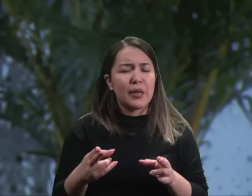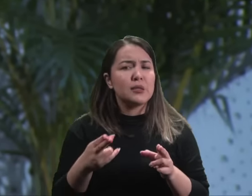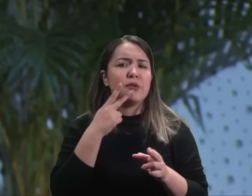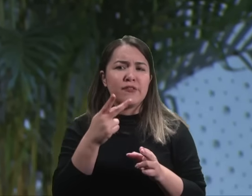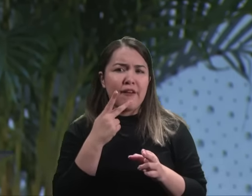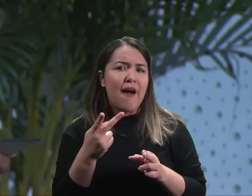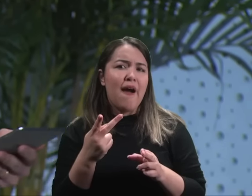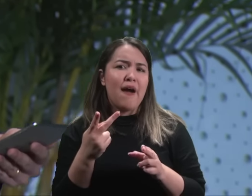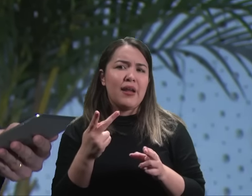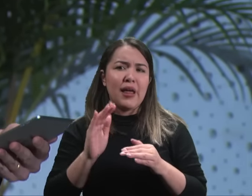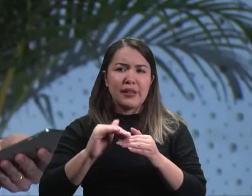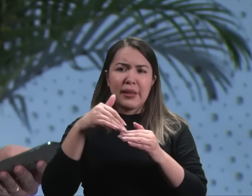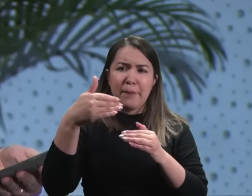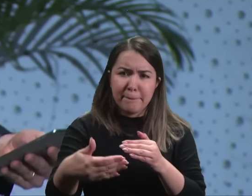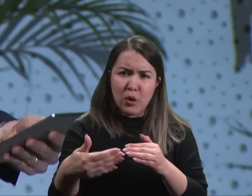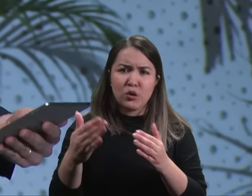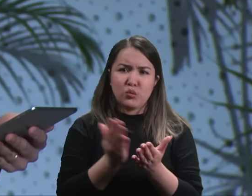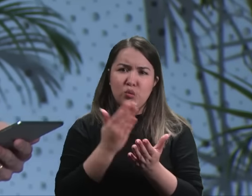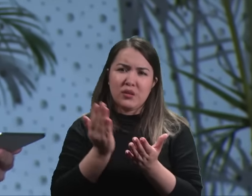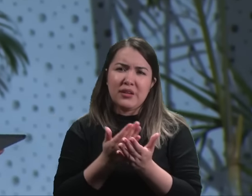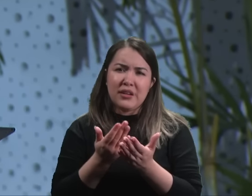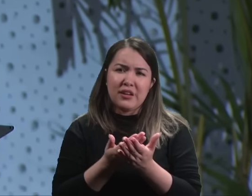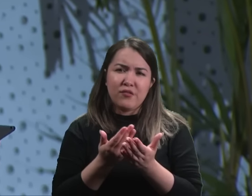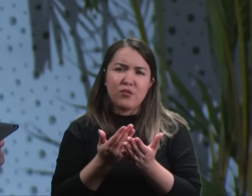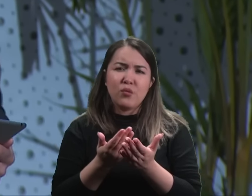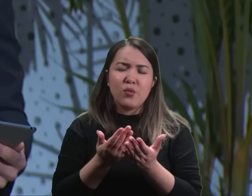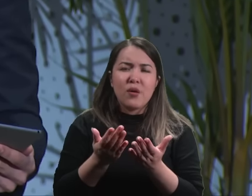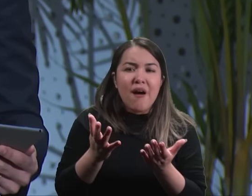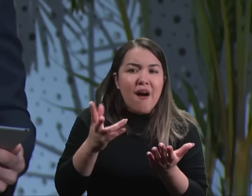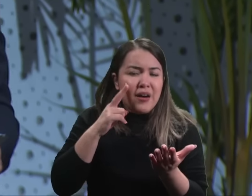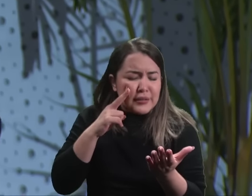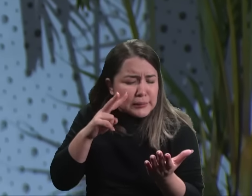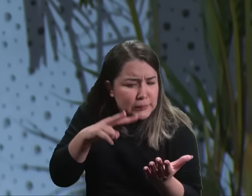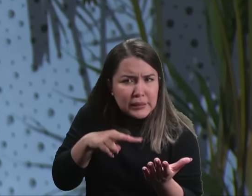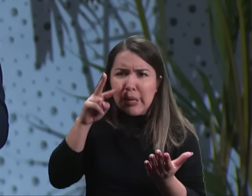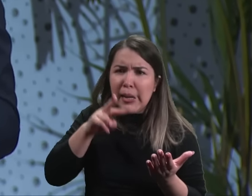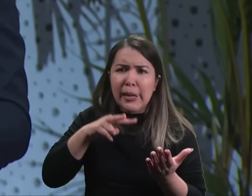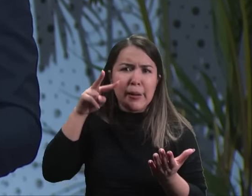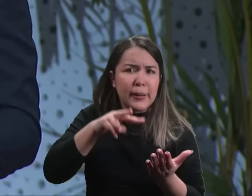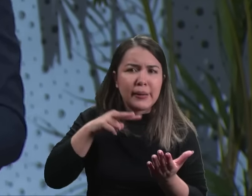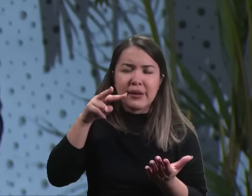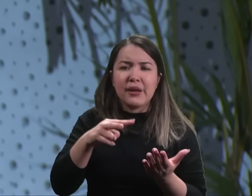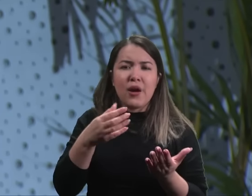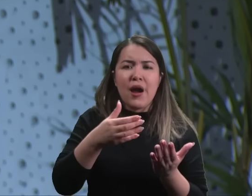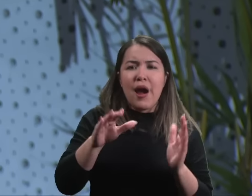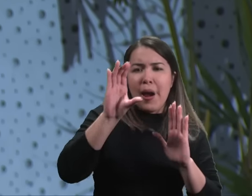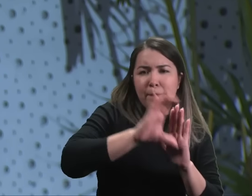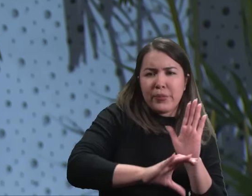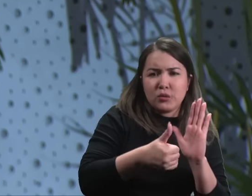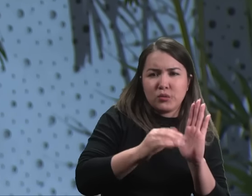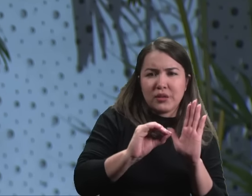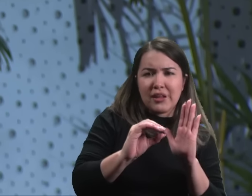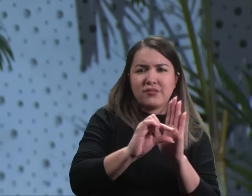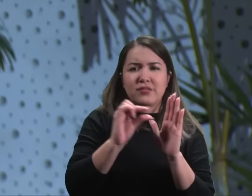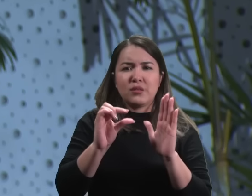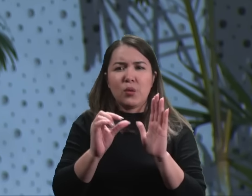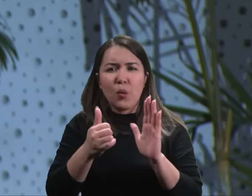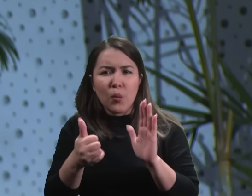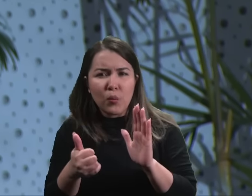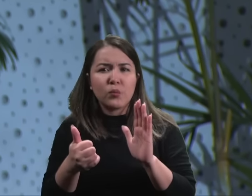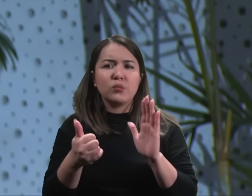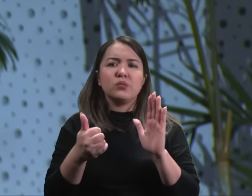fala após o livro amargo que é comido no capítulo 10 no capítulo 11 de Apocalipse Versículo